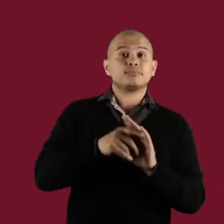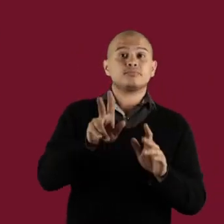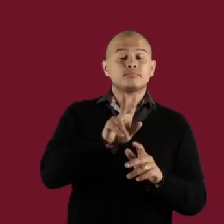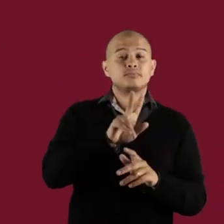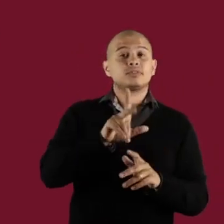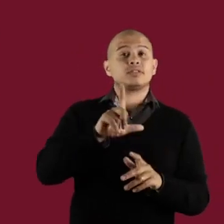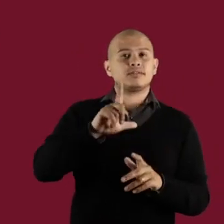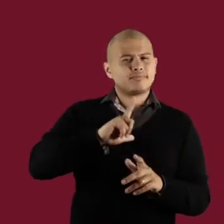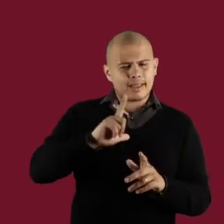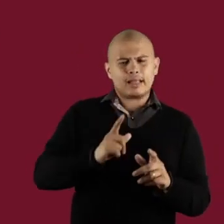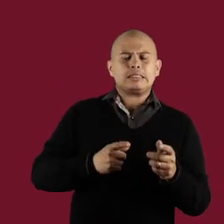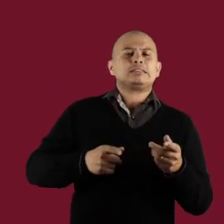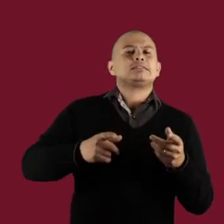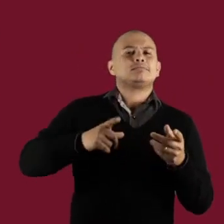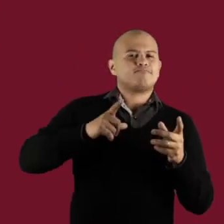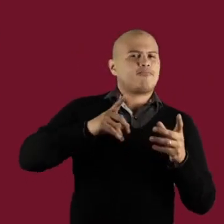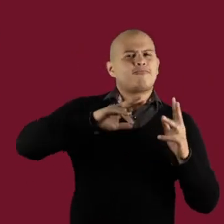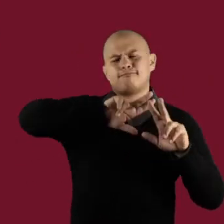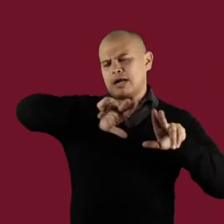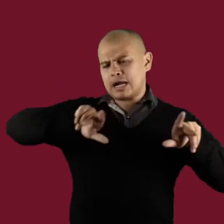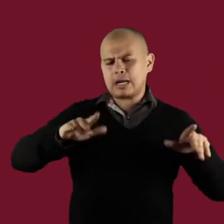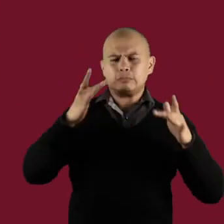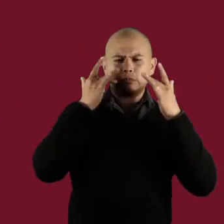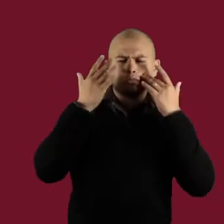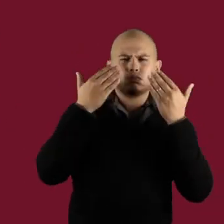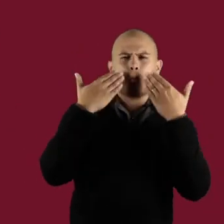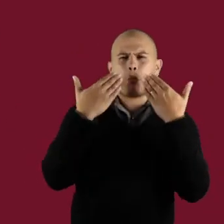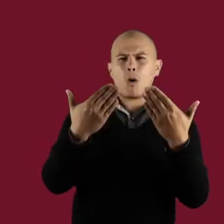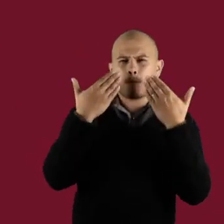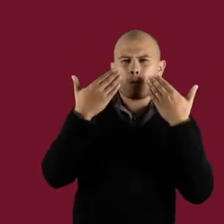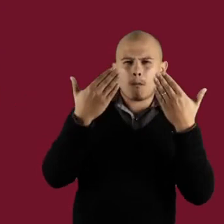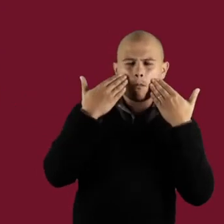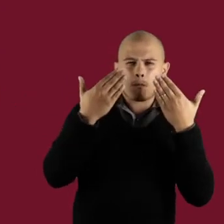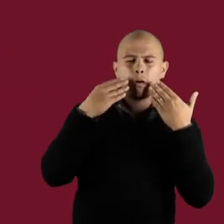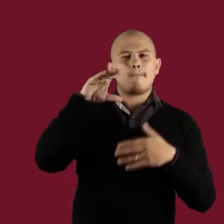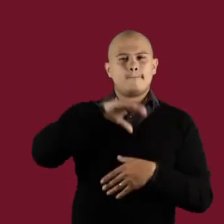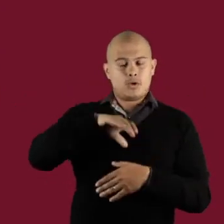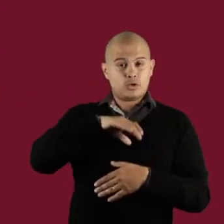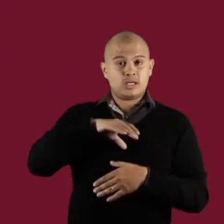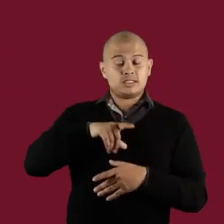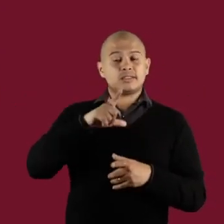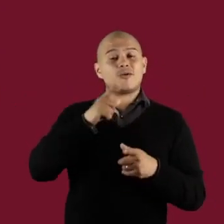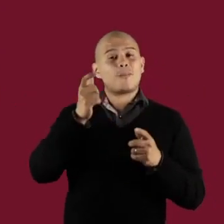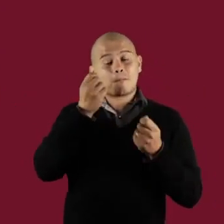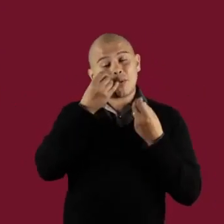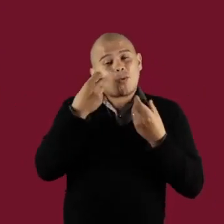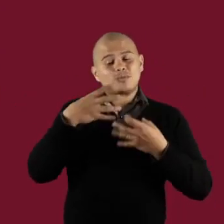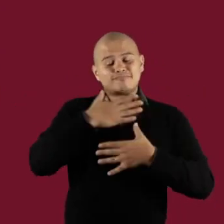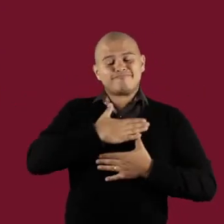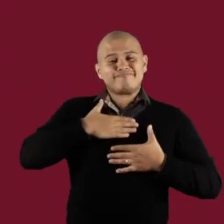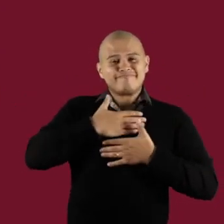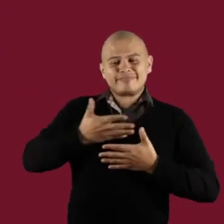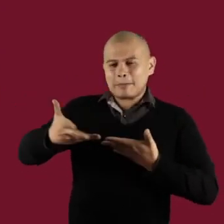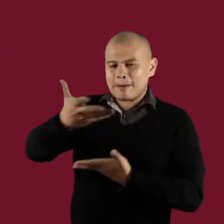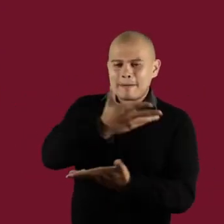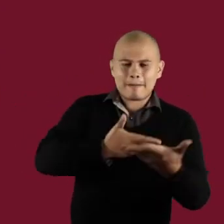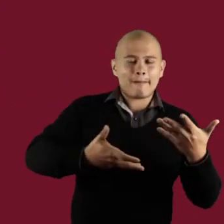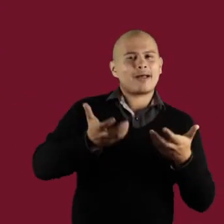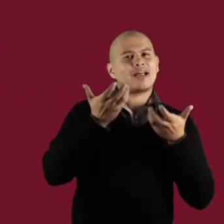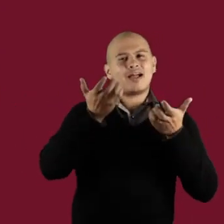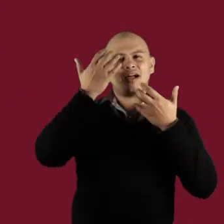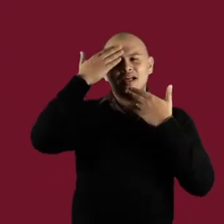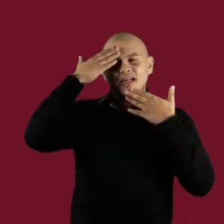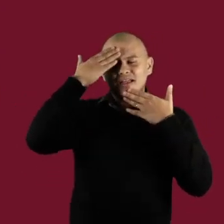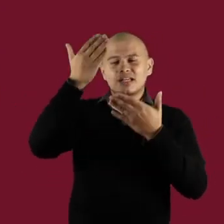muitos espetáculos em português também. Enfim, é uma grande troca isso tudo que nós fizemos. E queria agradecer muito a